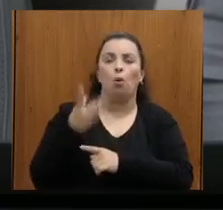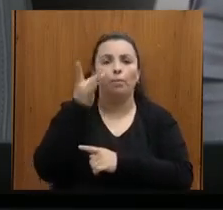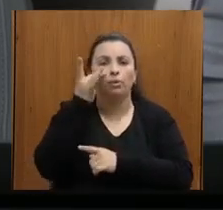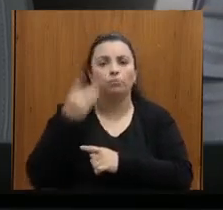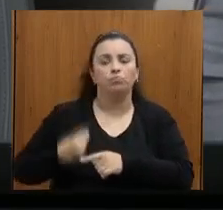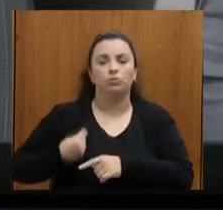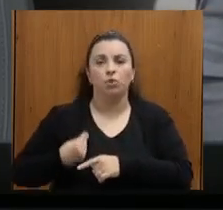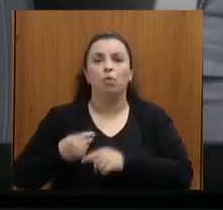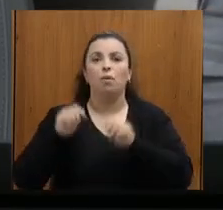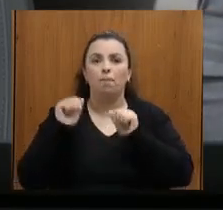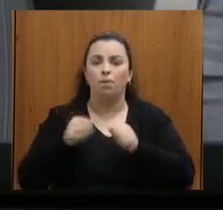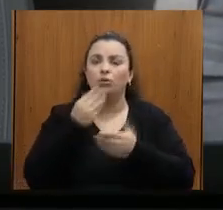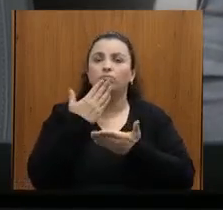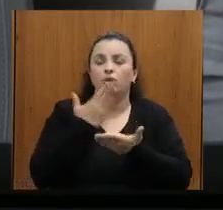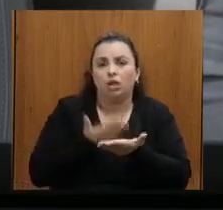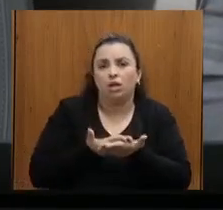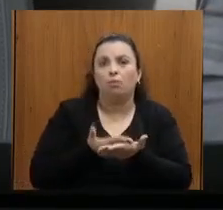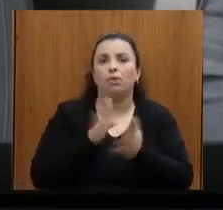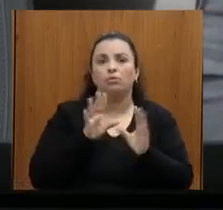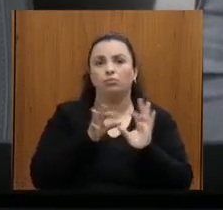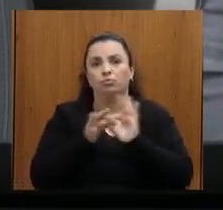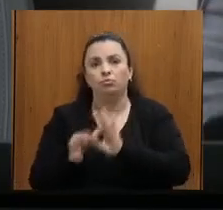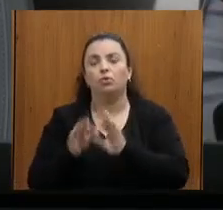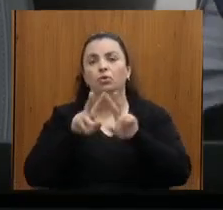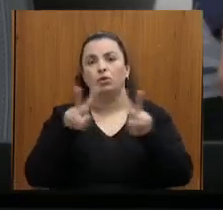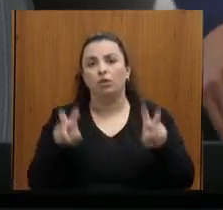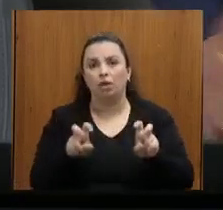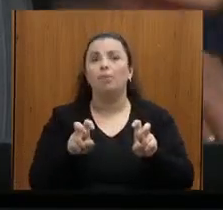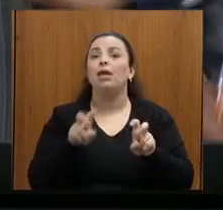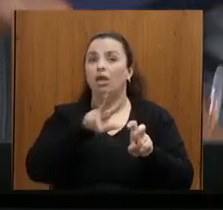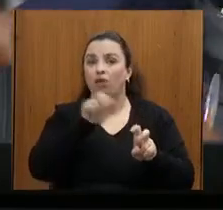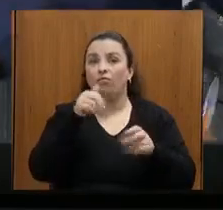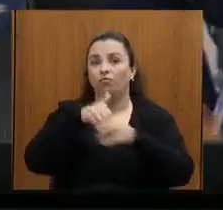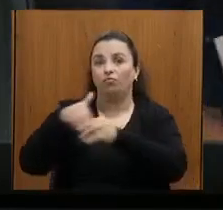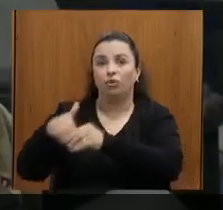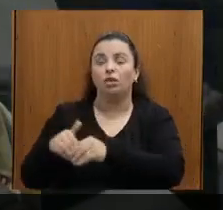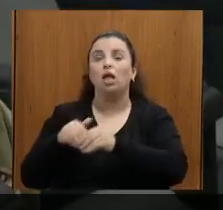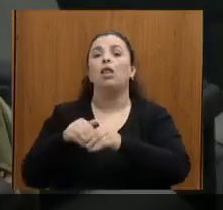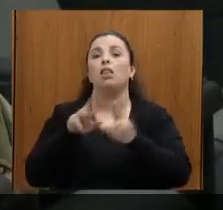abordado que serão deliberados ao final desta reunião.